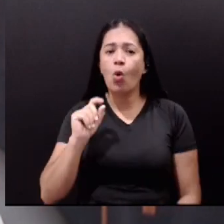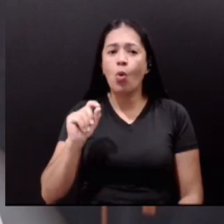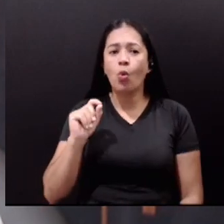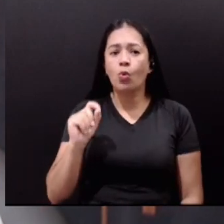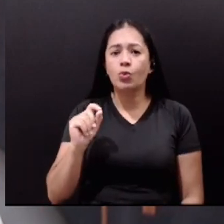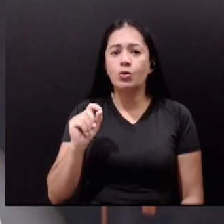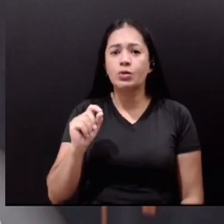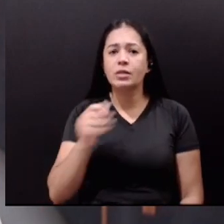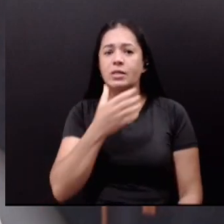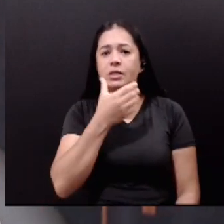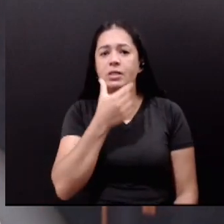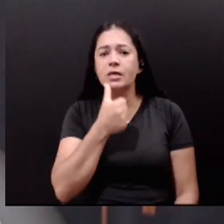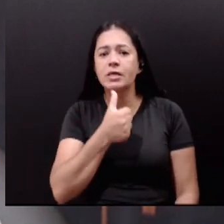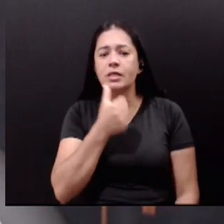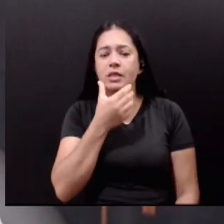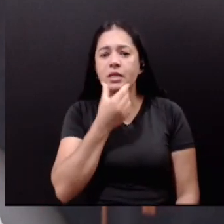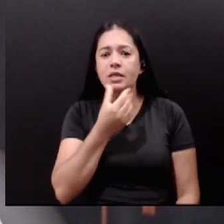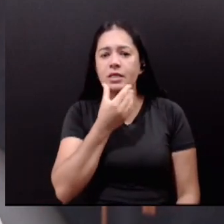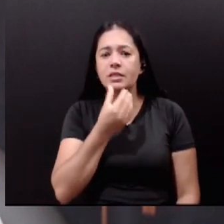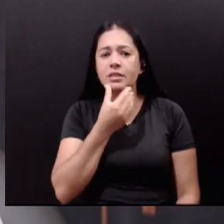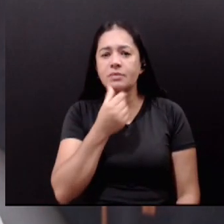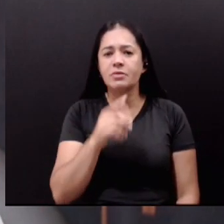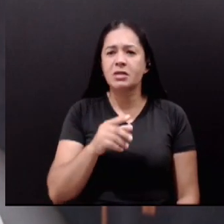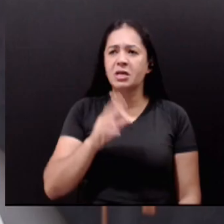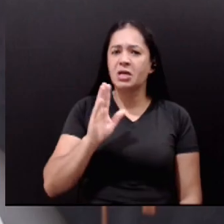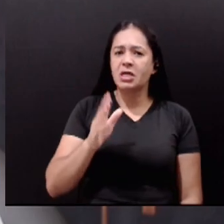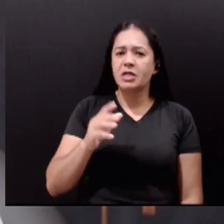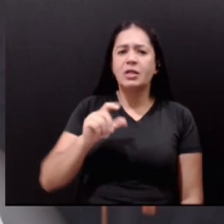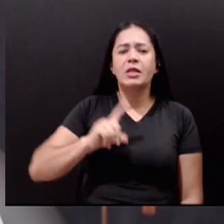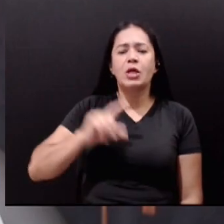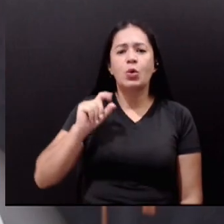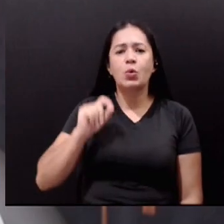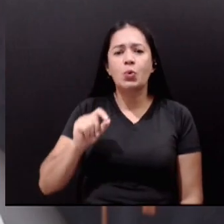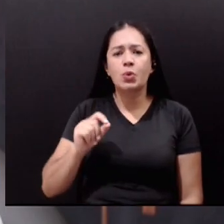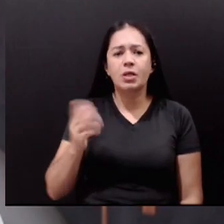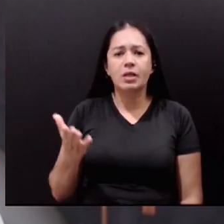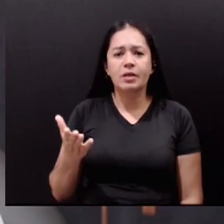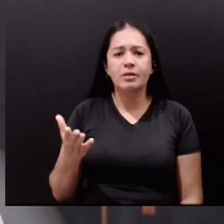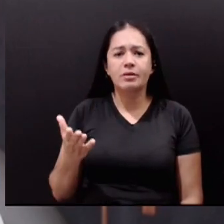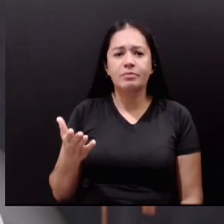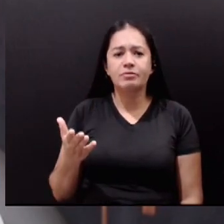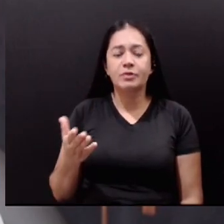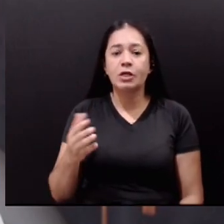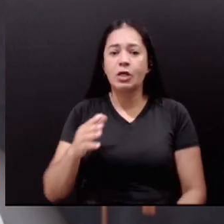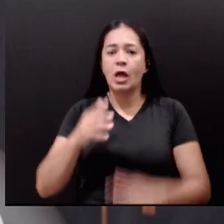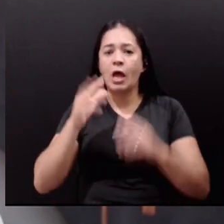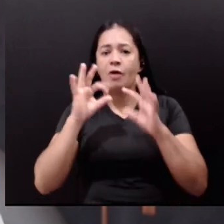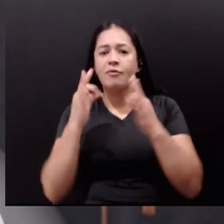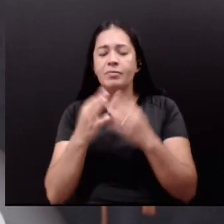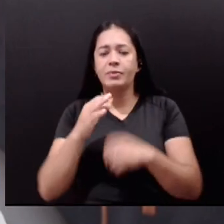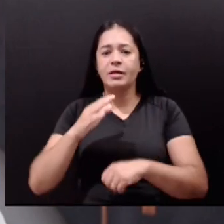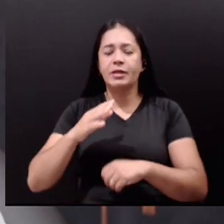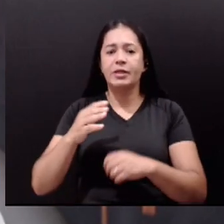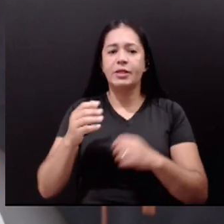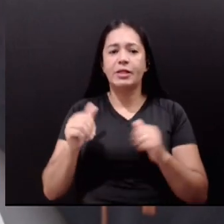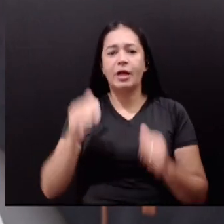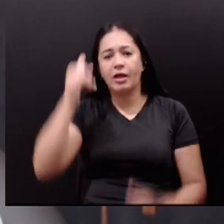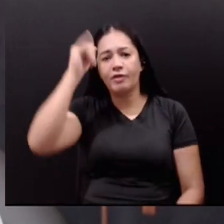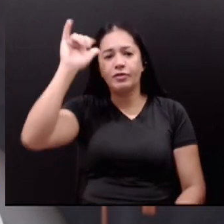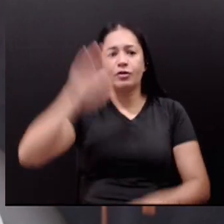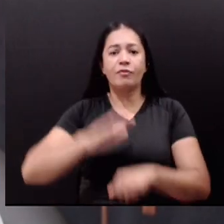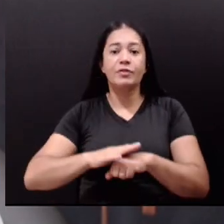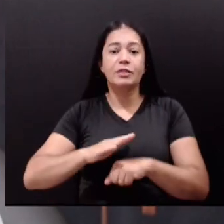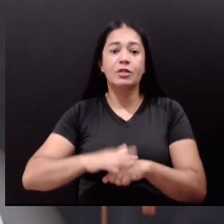ele é psicopata, os pais ausentes, o que os pais deixaram de fazer, mas eu acho que a discussão é muito mais